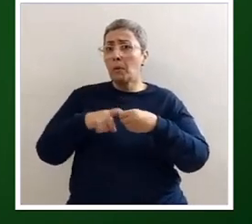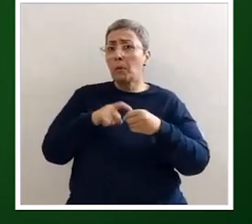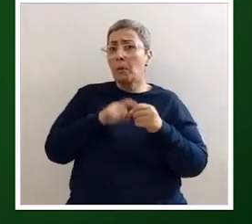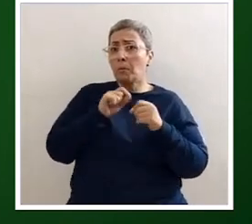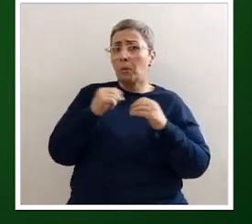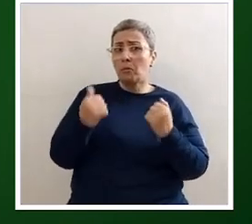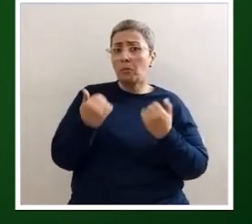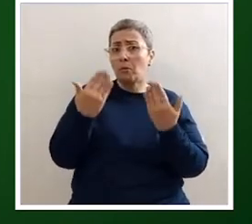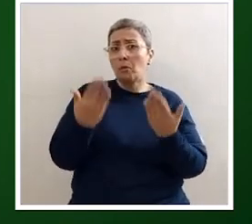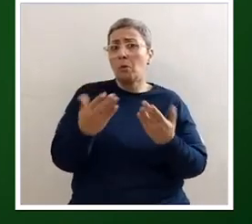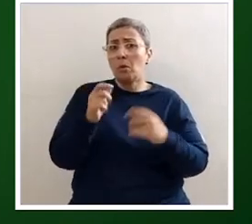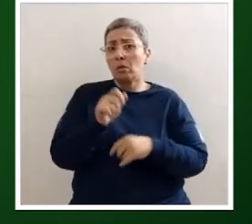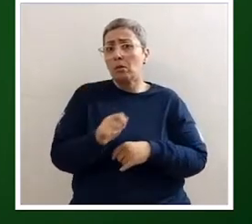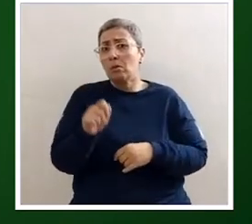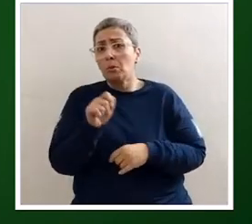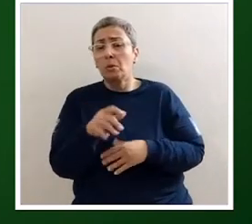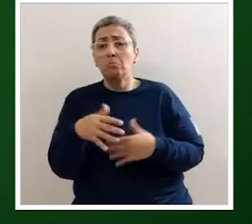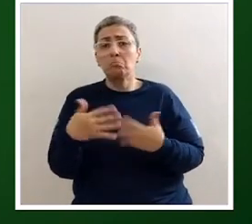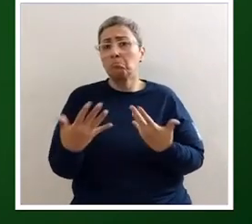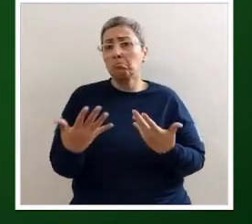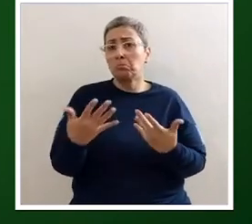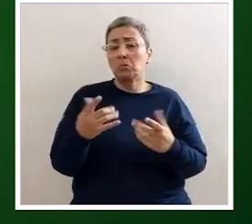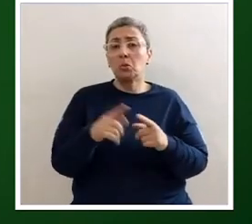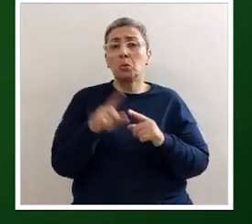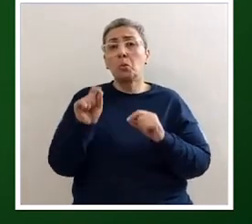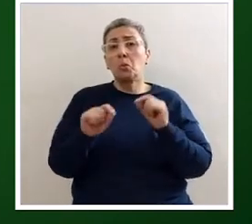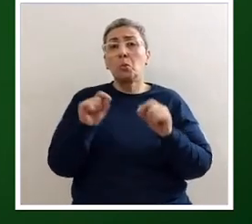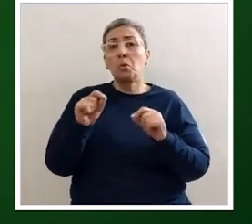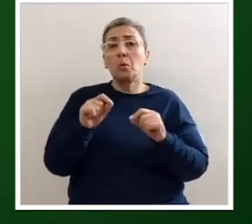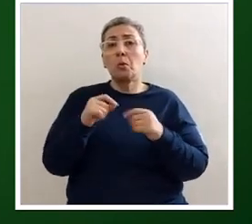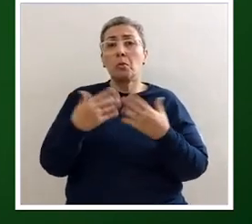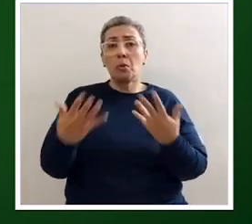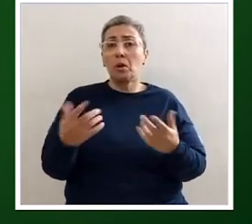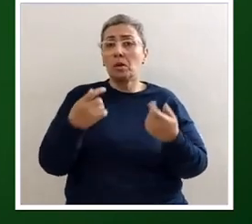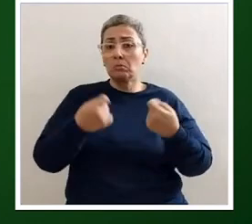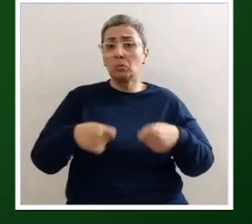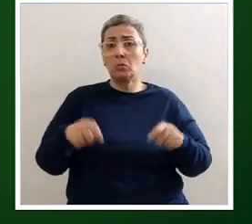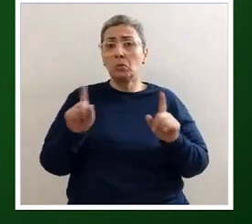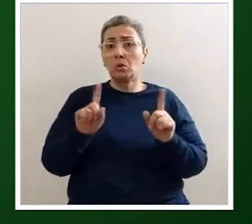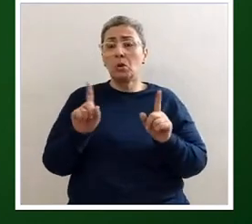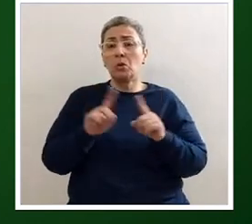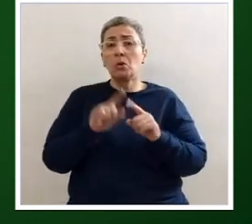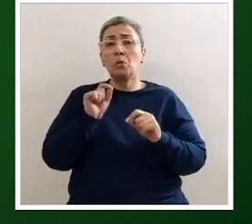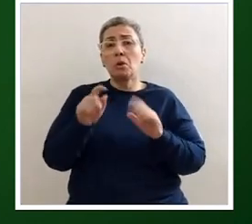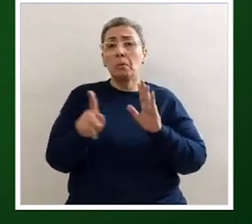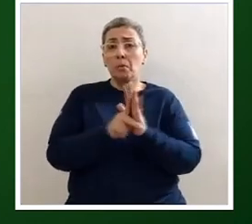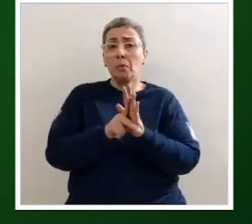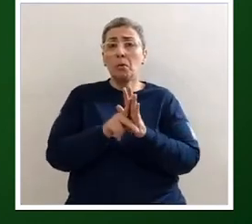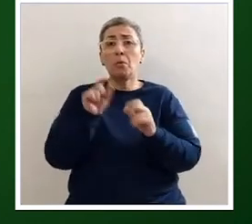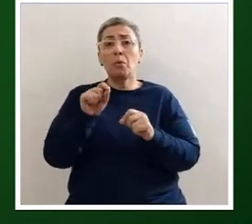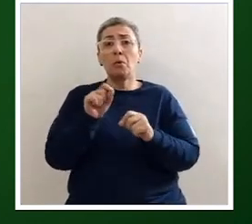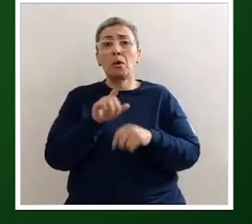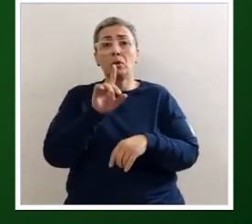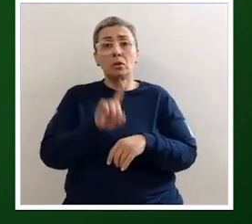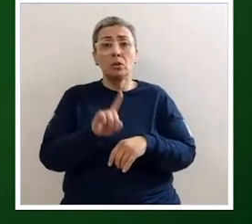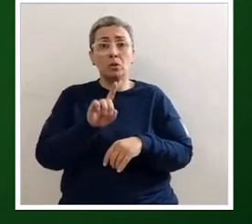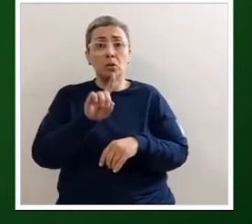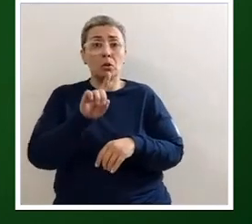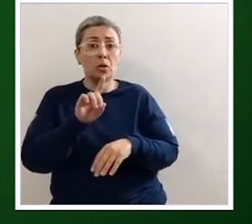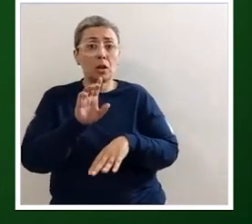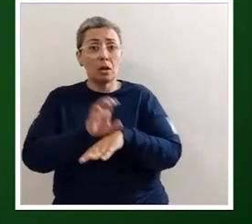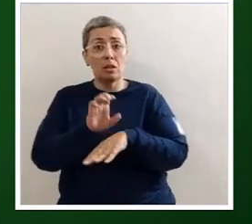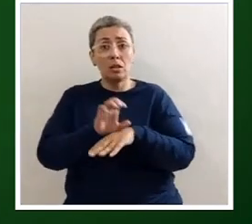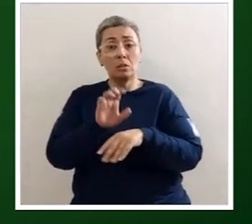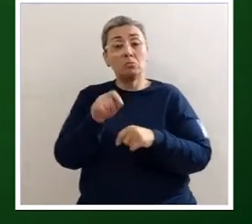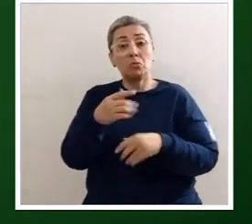órgãos externos com associações enfim com órgãos que não necessariamente eram a própria a própria diretoria de ensino e a